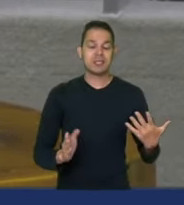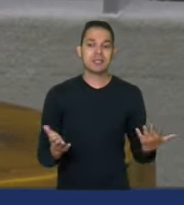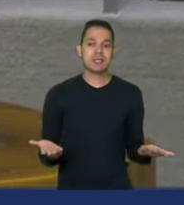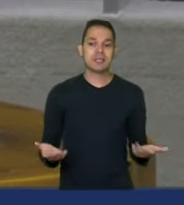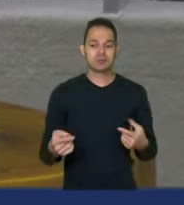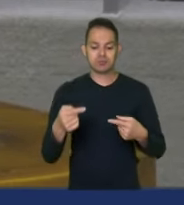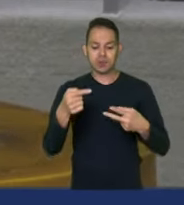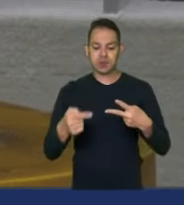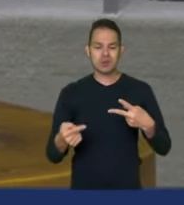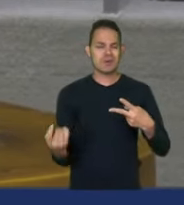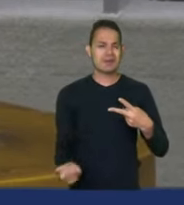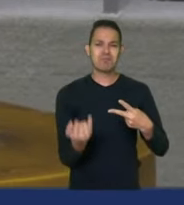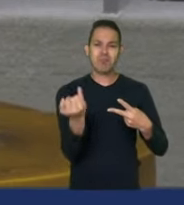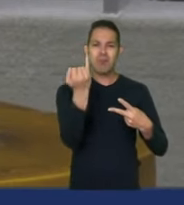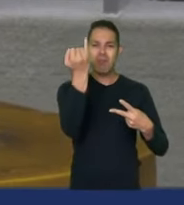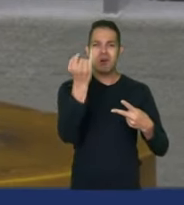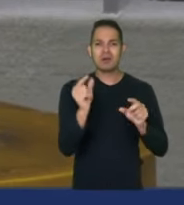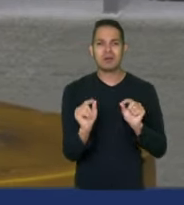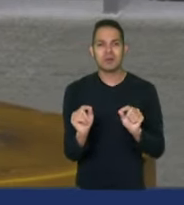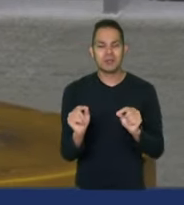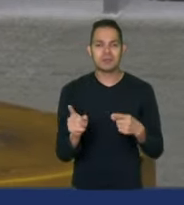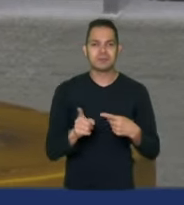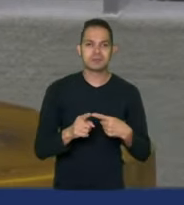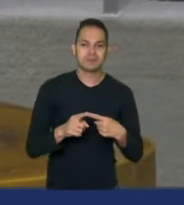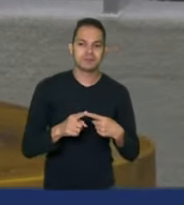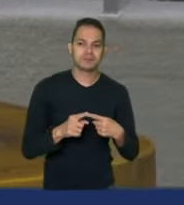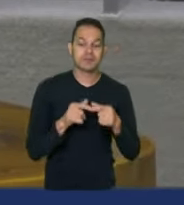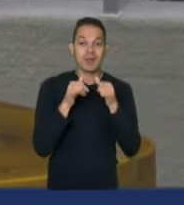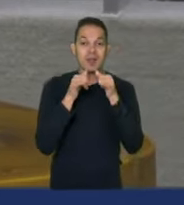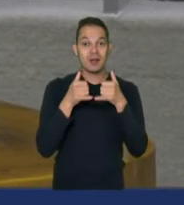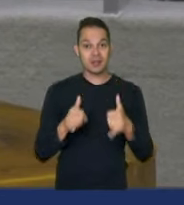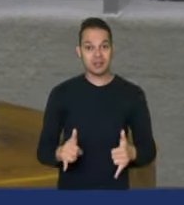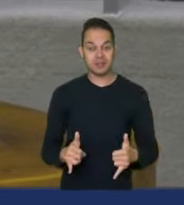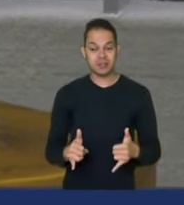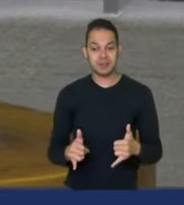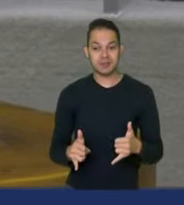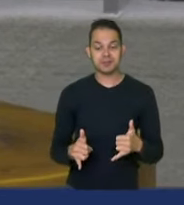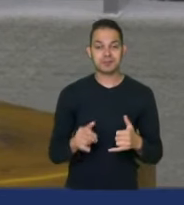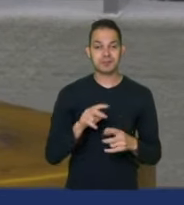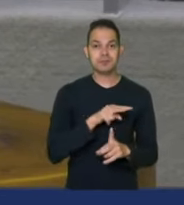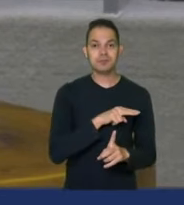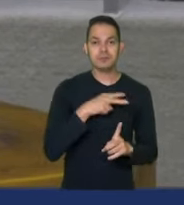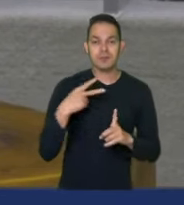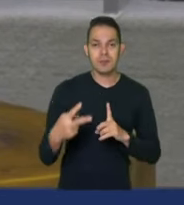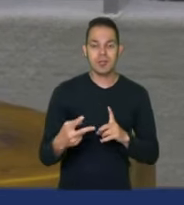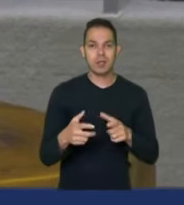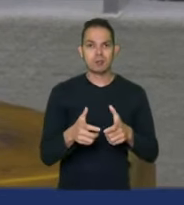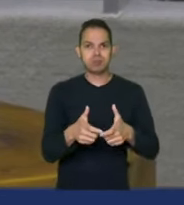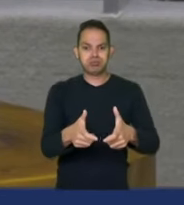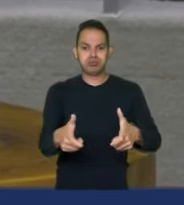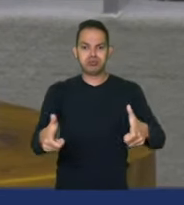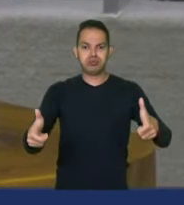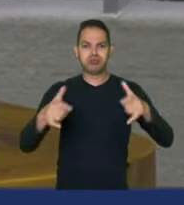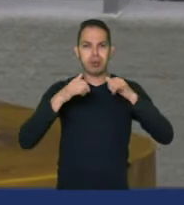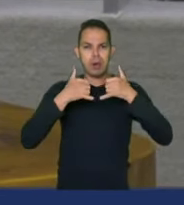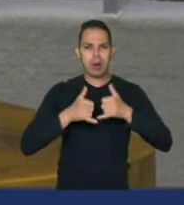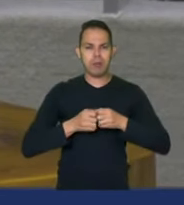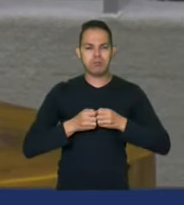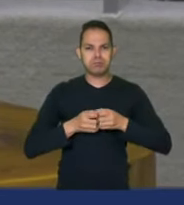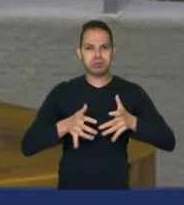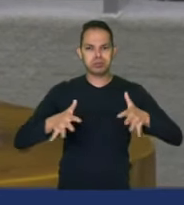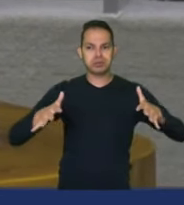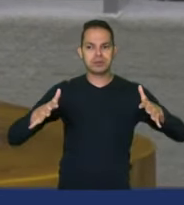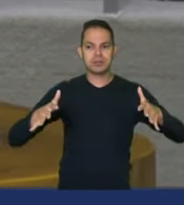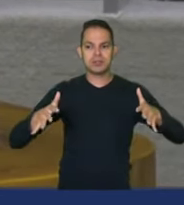coisas fundamentais, que é a energia com perspectivas abundantes de geração de energia